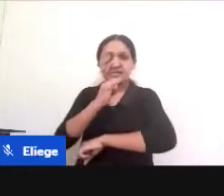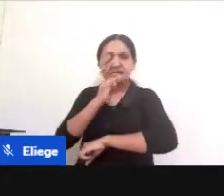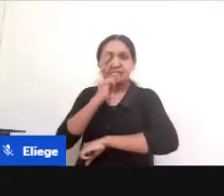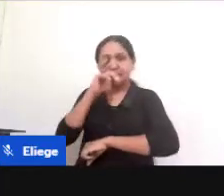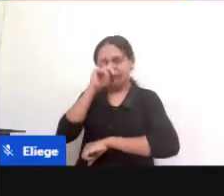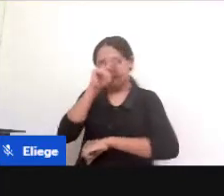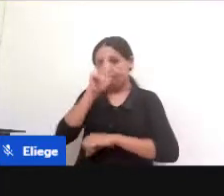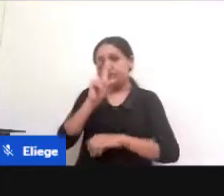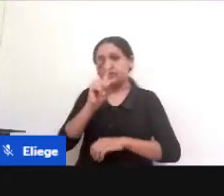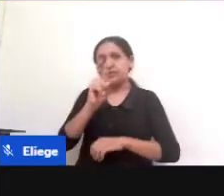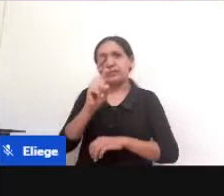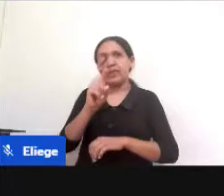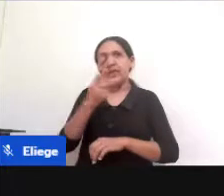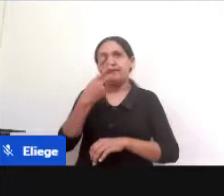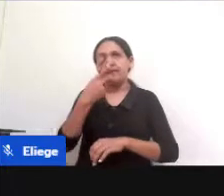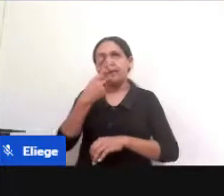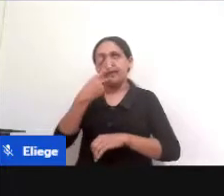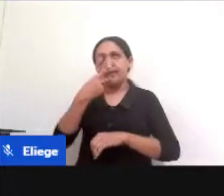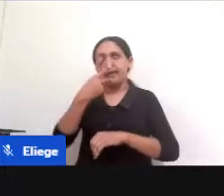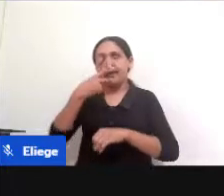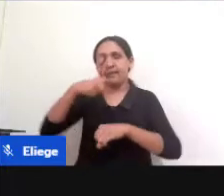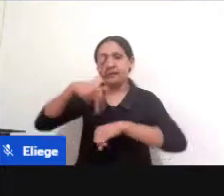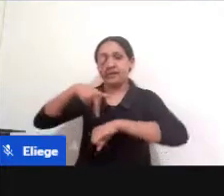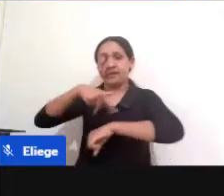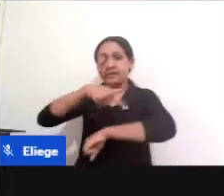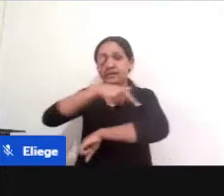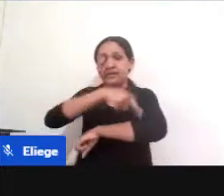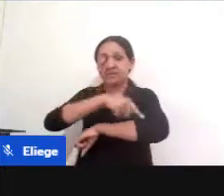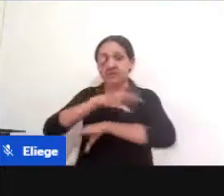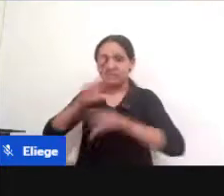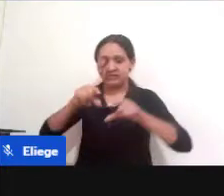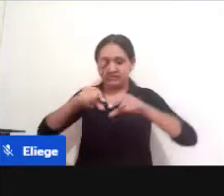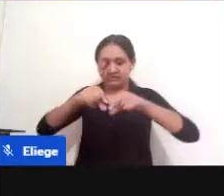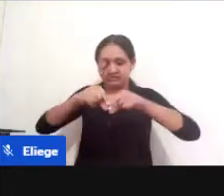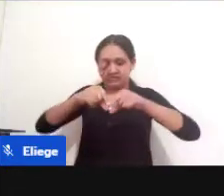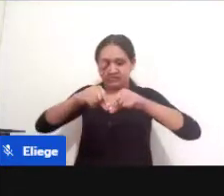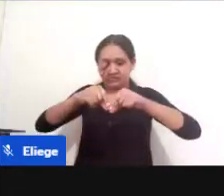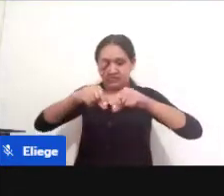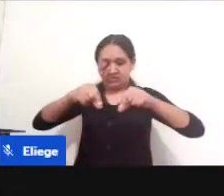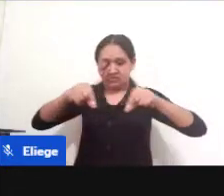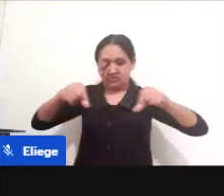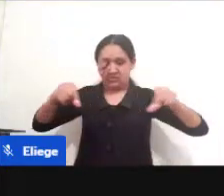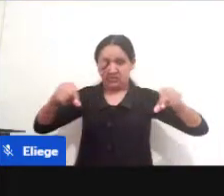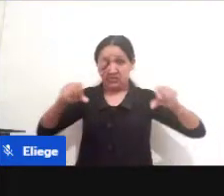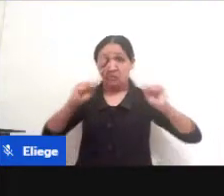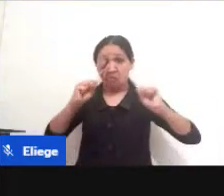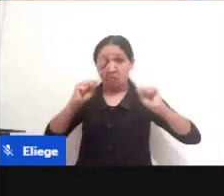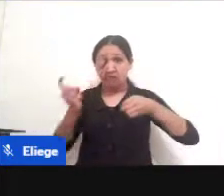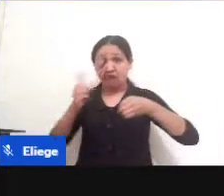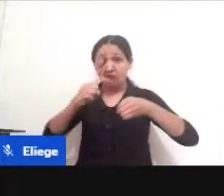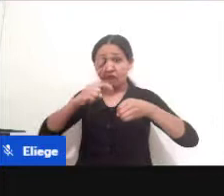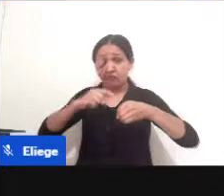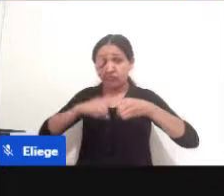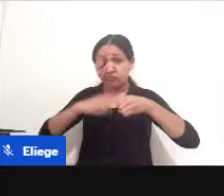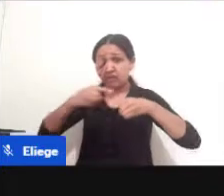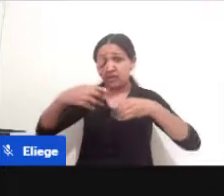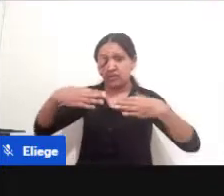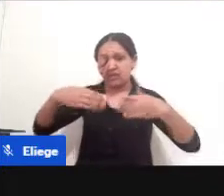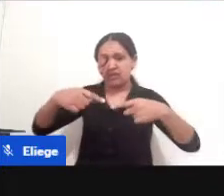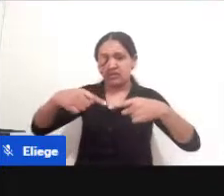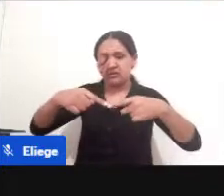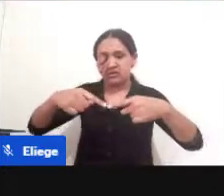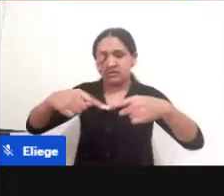sobre uma corda. Então, você pode retomar essa atividade na quadra, aumentando o grau de